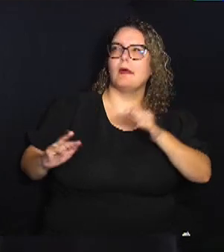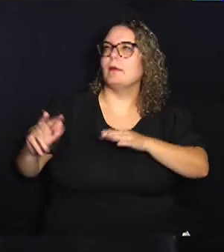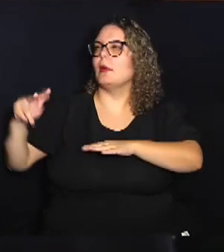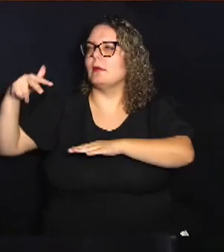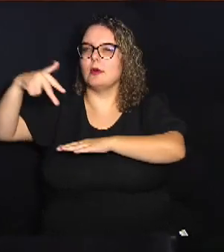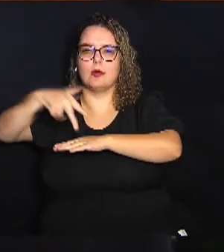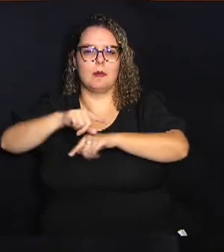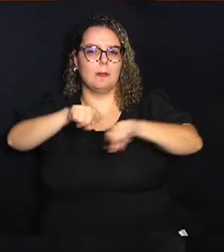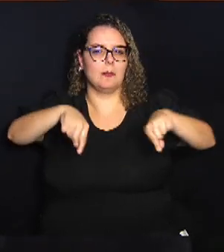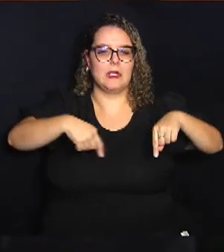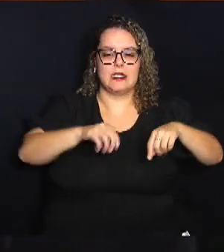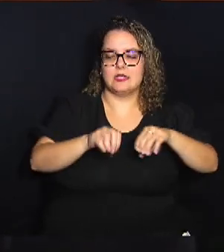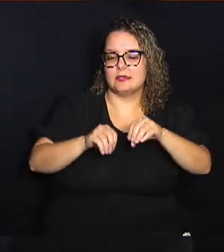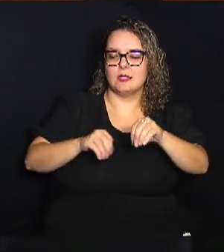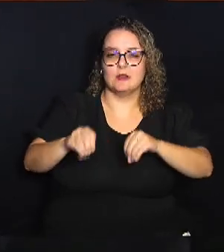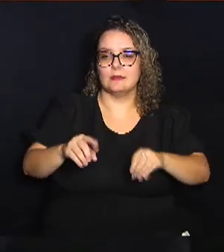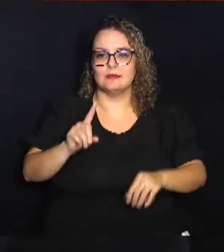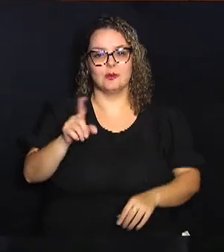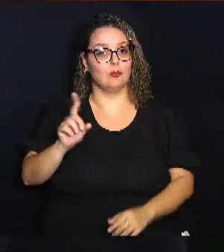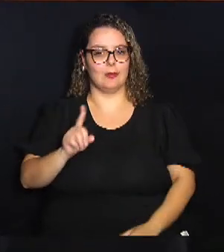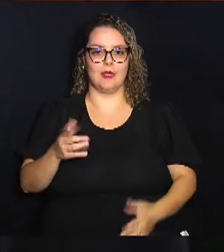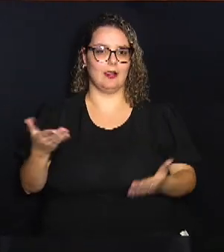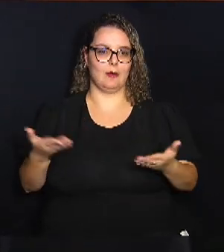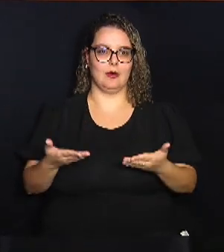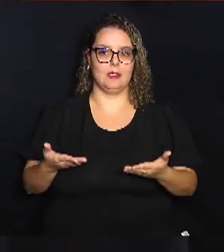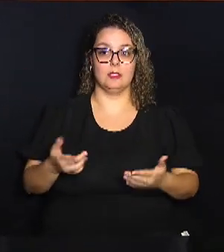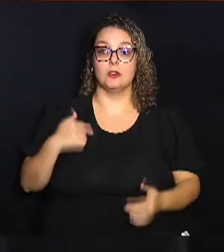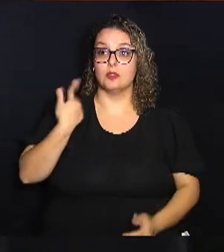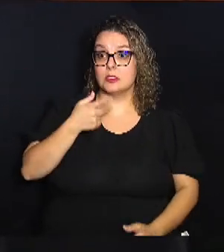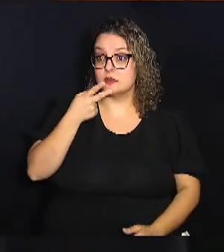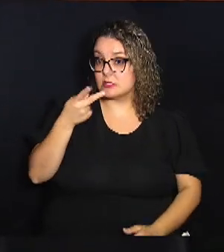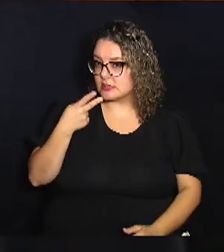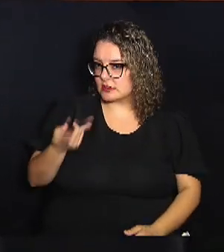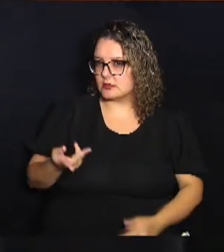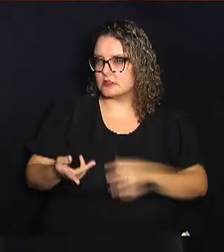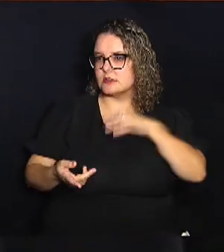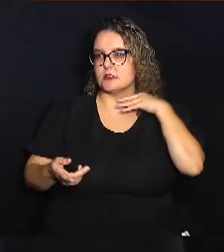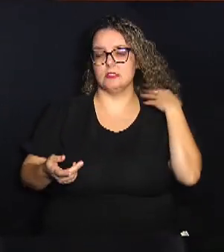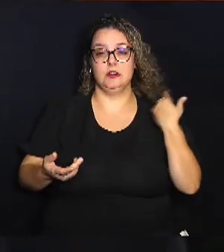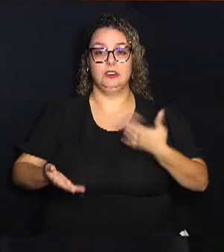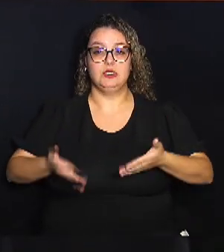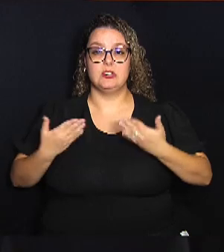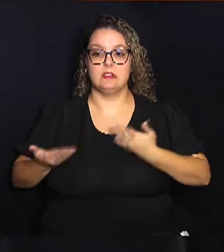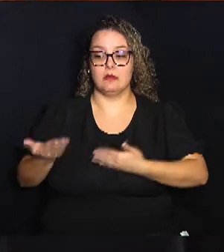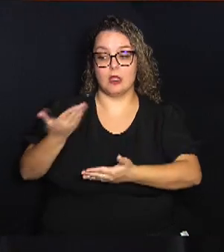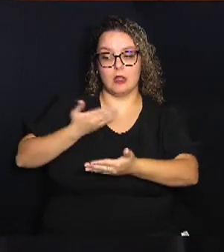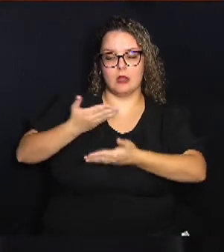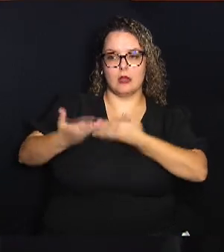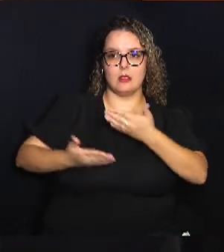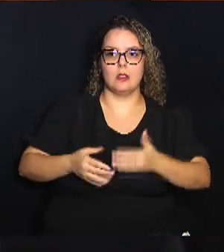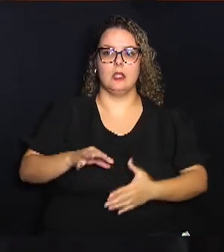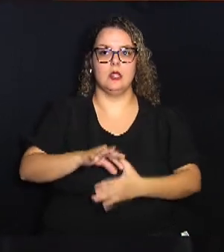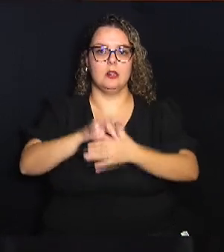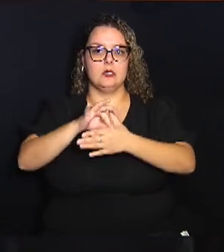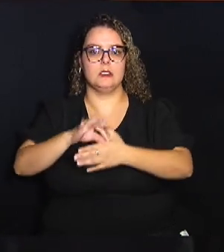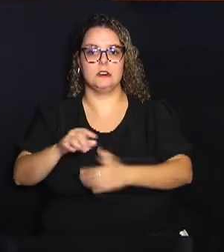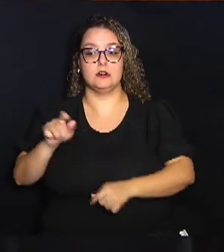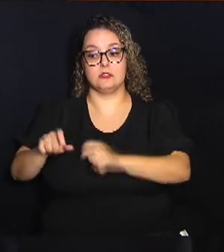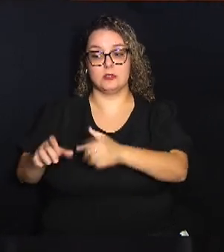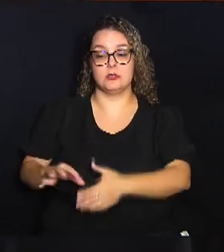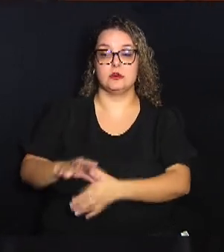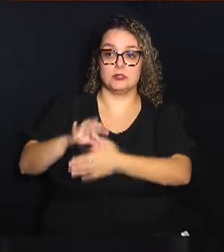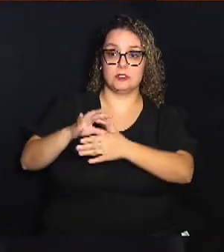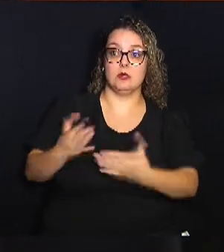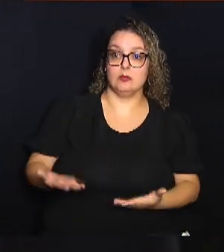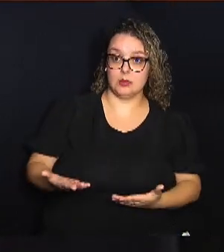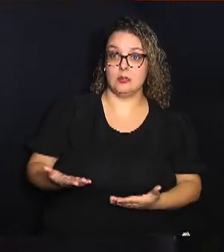piscina de bolinha, não é sobre isso que se trata agora. Acho que a gente está falando muito mais sobre leveza de interação entre líderes e liderados, o escritório